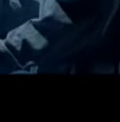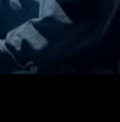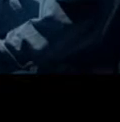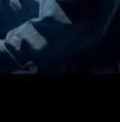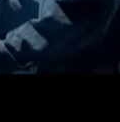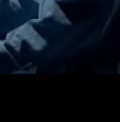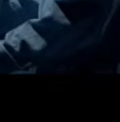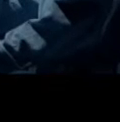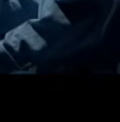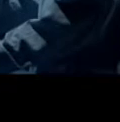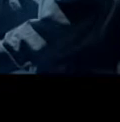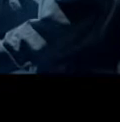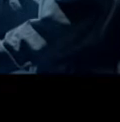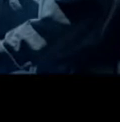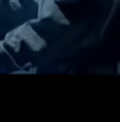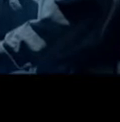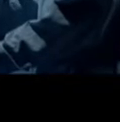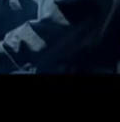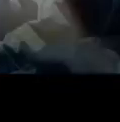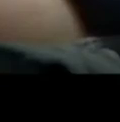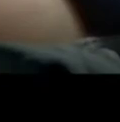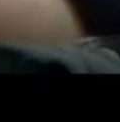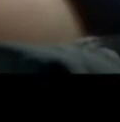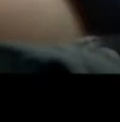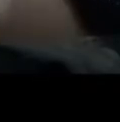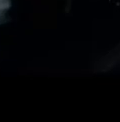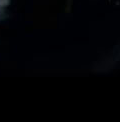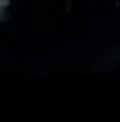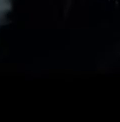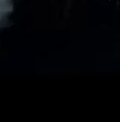Alô? Muito menos isso. Oi, tudo bem?